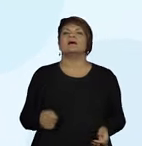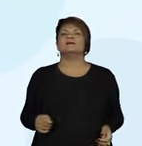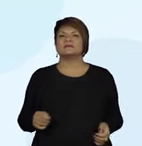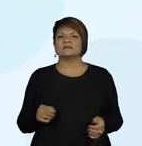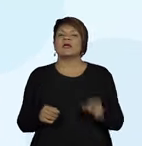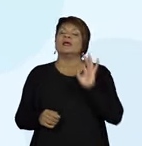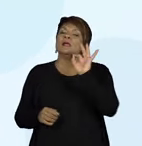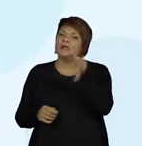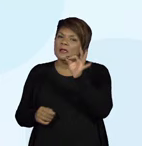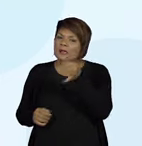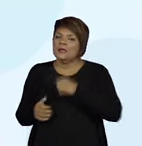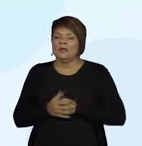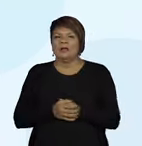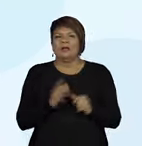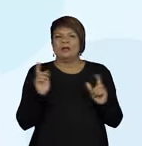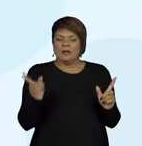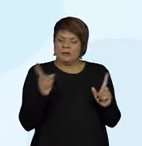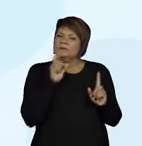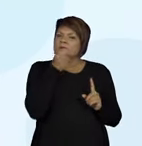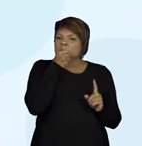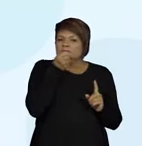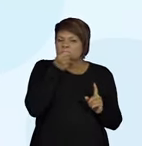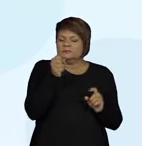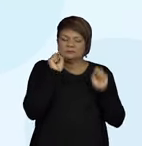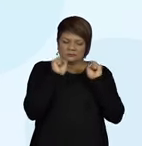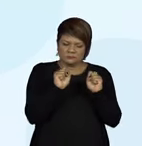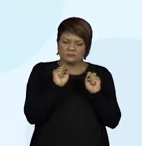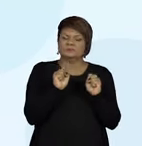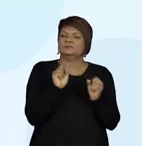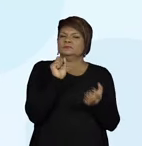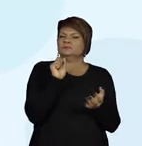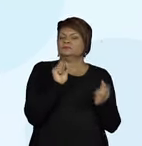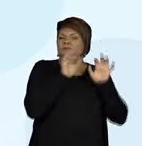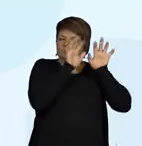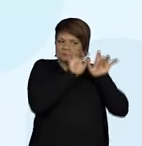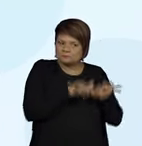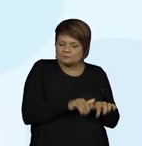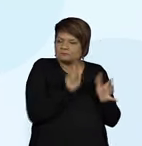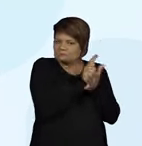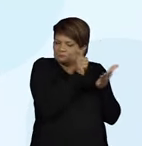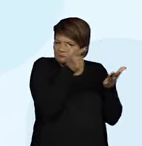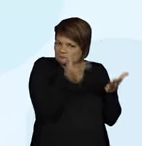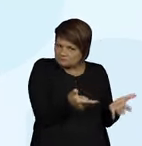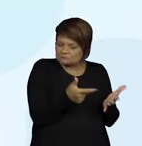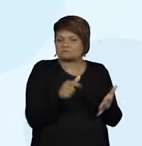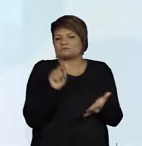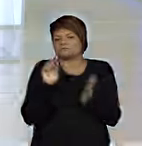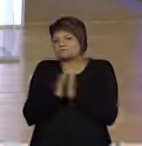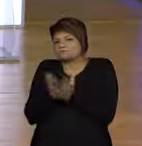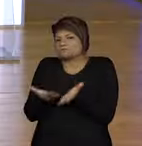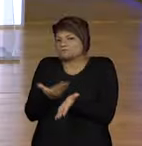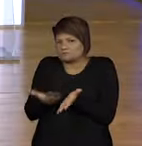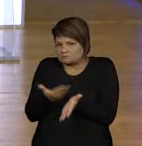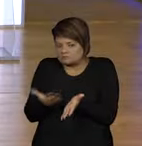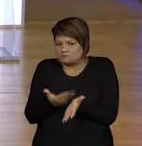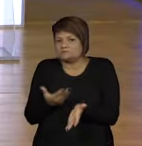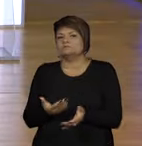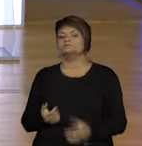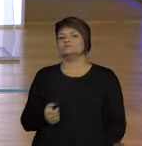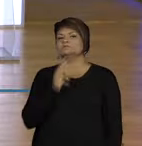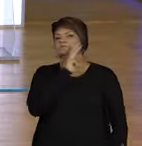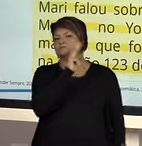as entrevistas elas podem ser publicadas por escrito, no jornal, em revistas, sites